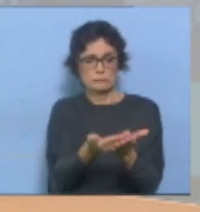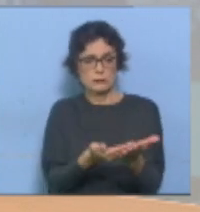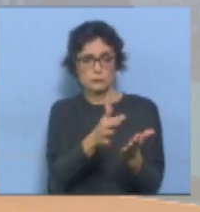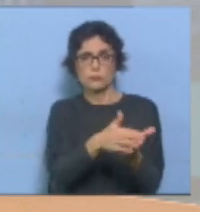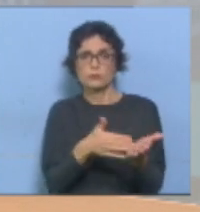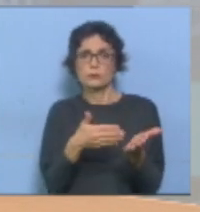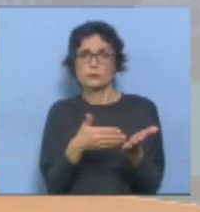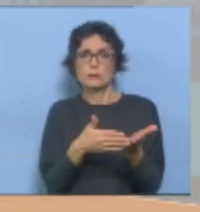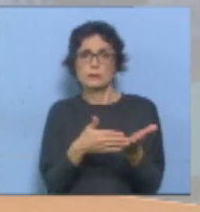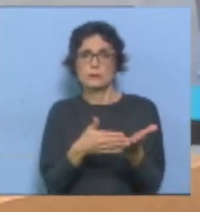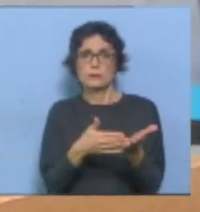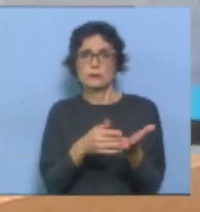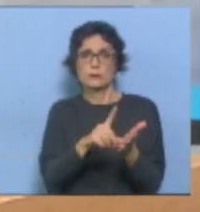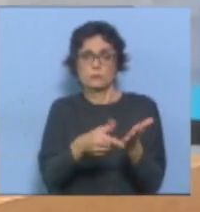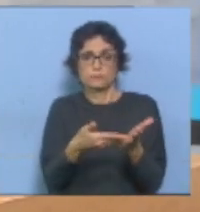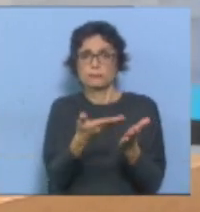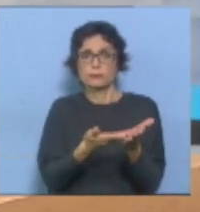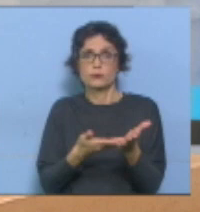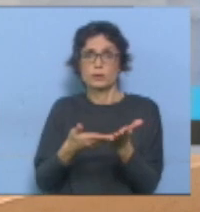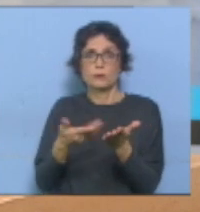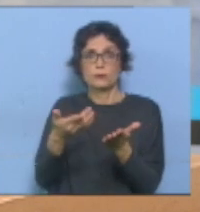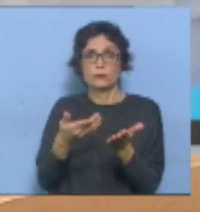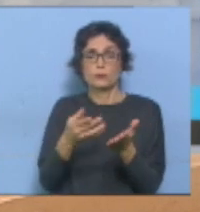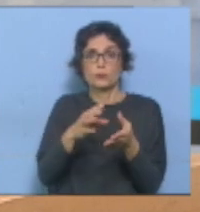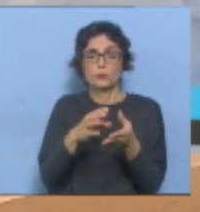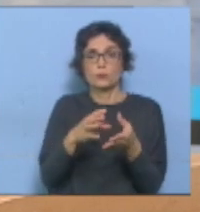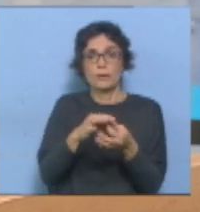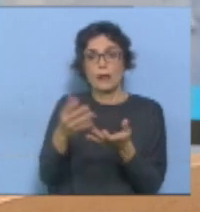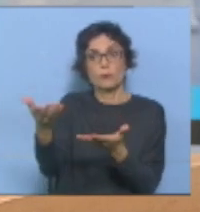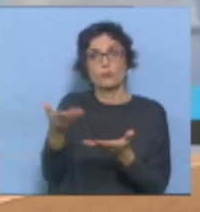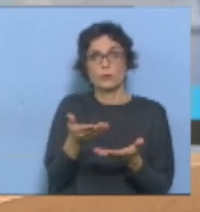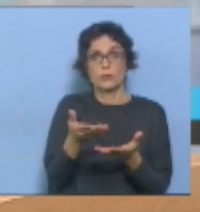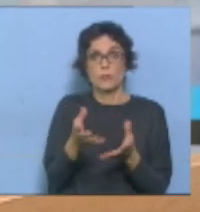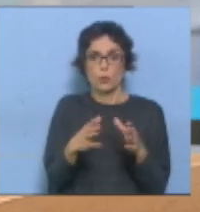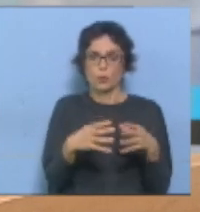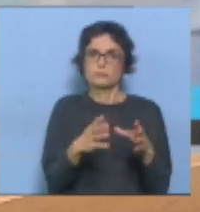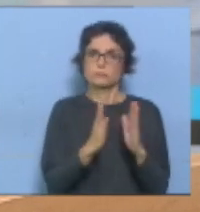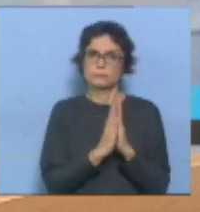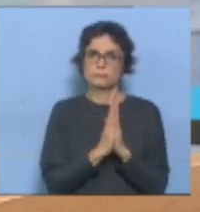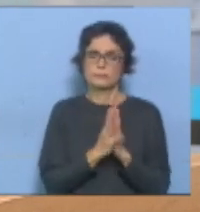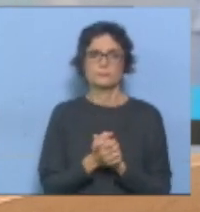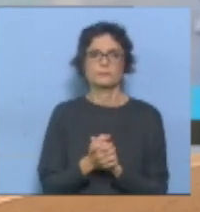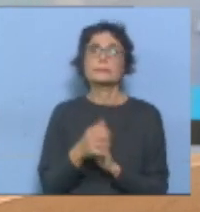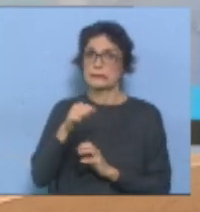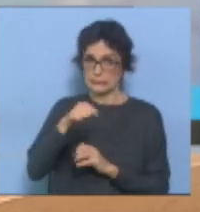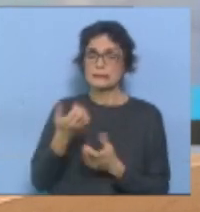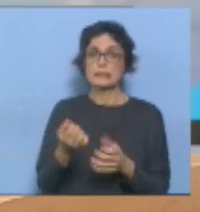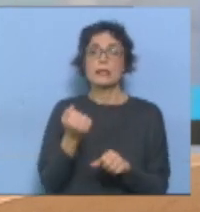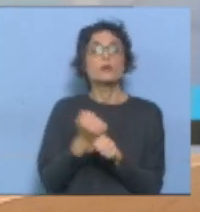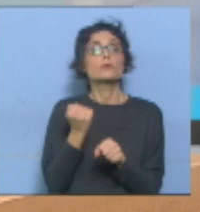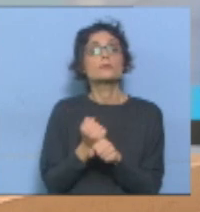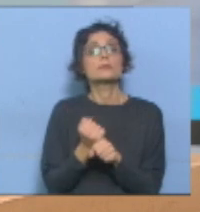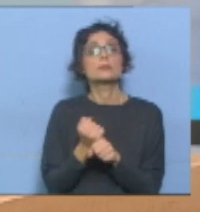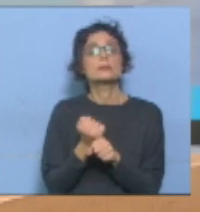nas comunidades? Sim, não lhe respondi à pergunta anterior, peço desculpa. No Serviço Pastoral a Pessoas com